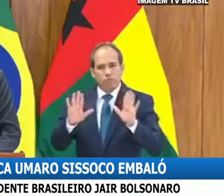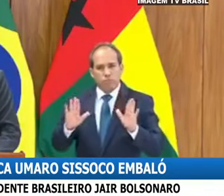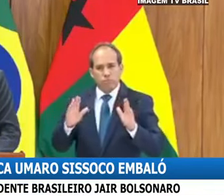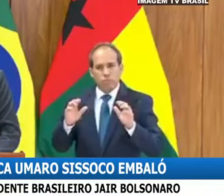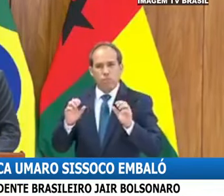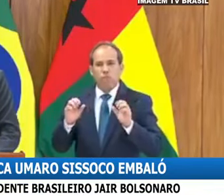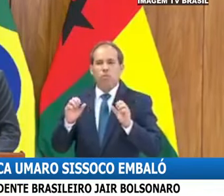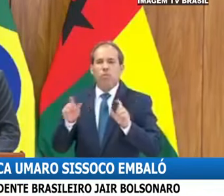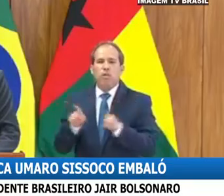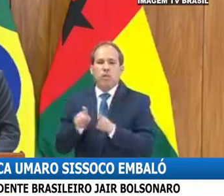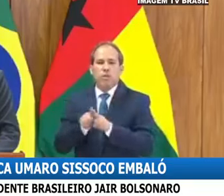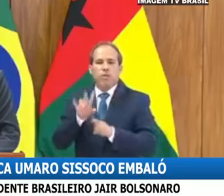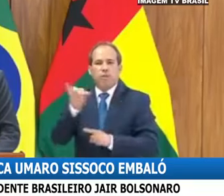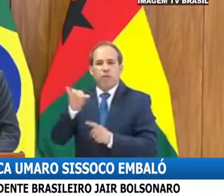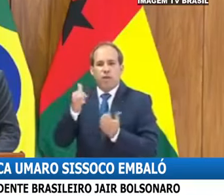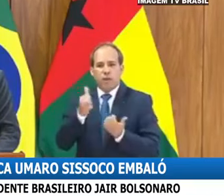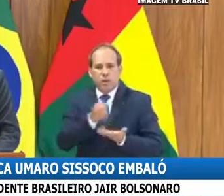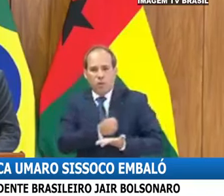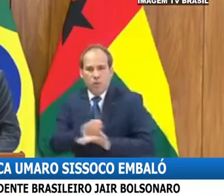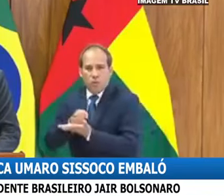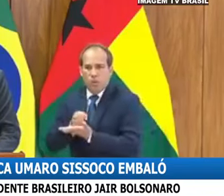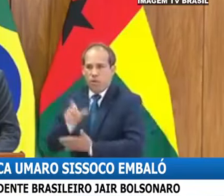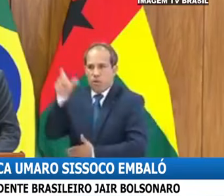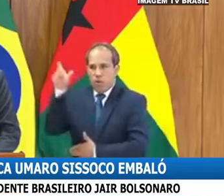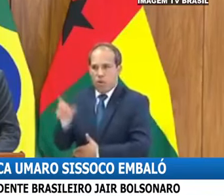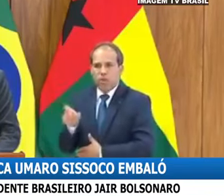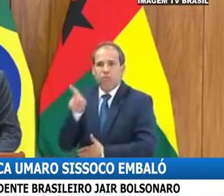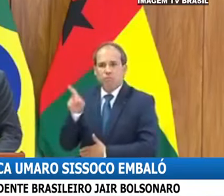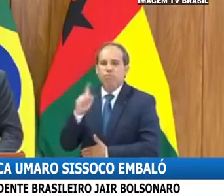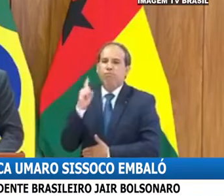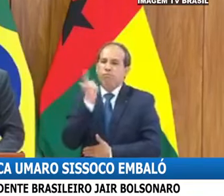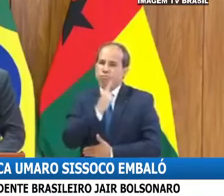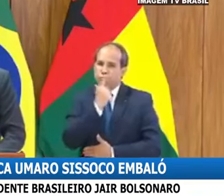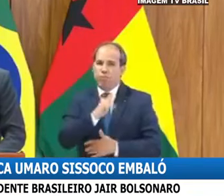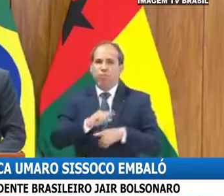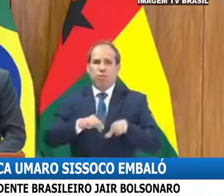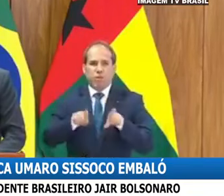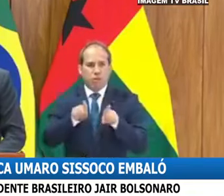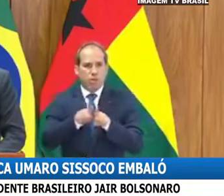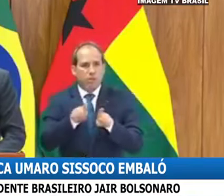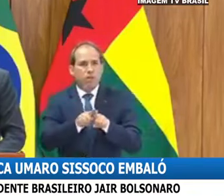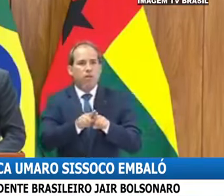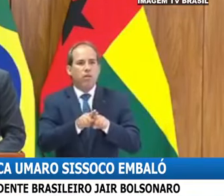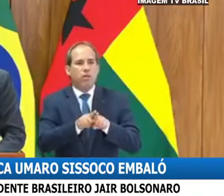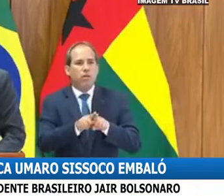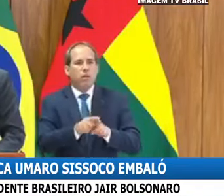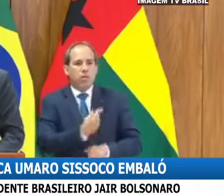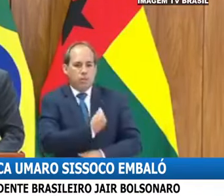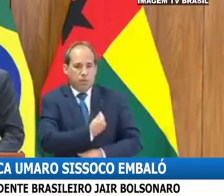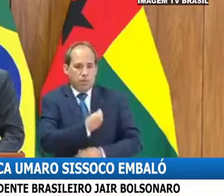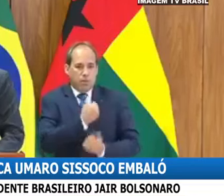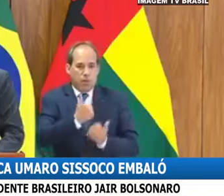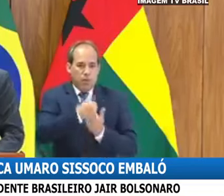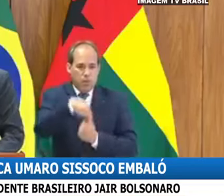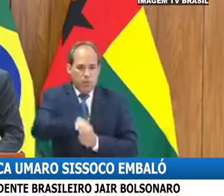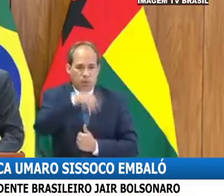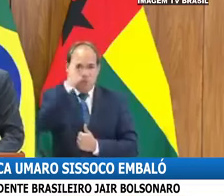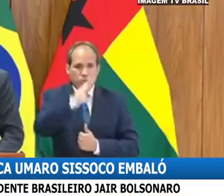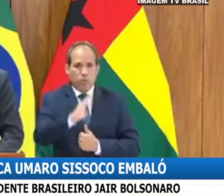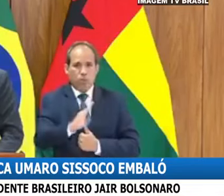e vamos colaborar para que ele tenha e também com a participação do Brasil